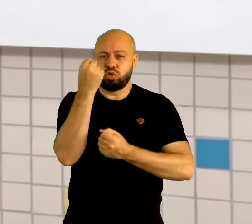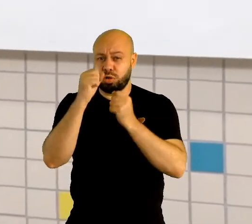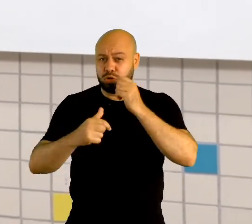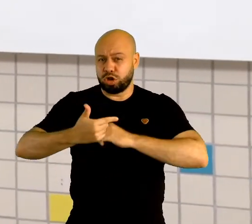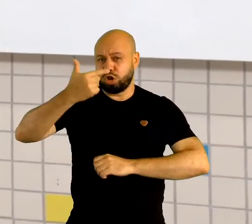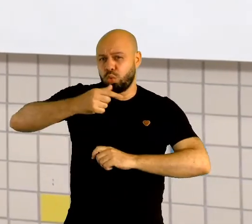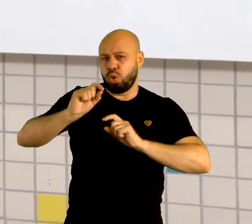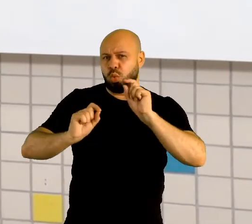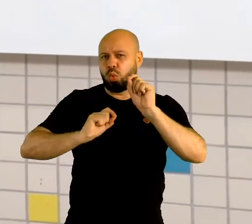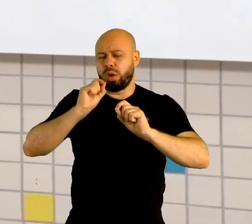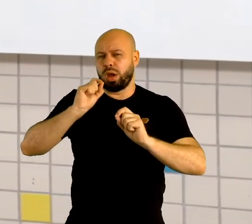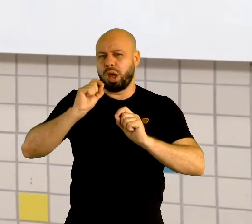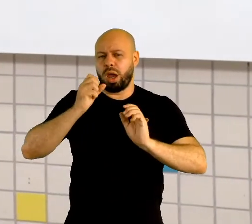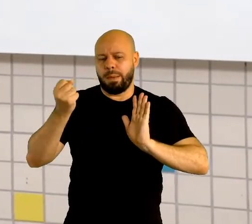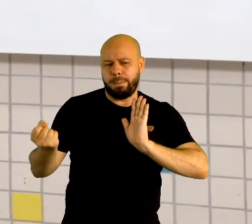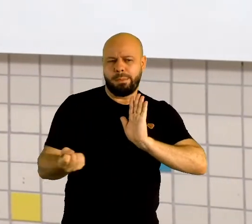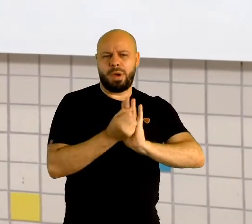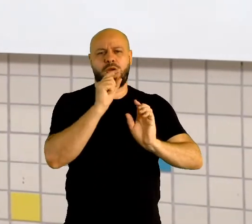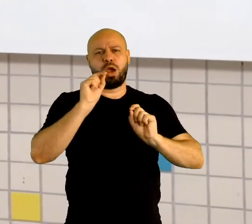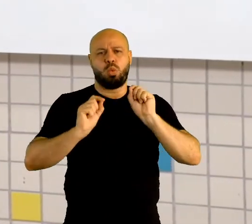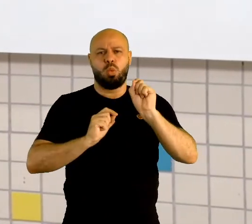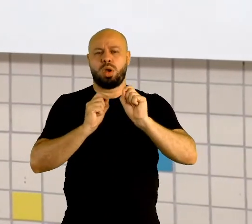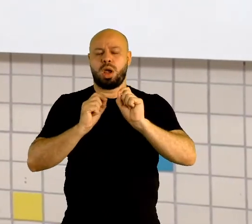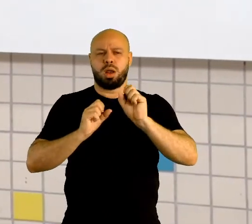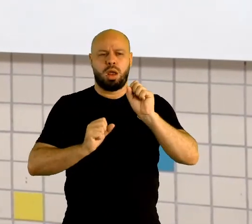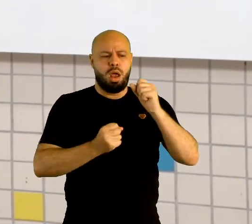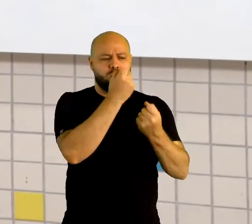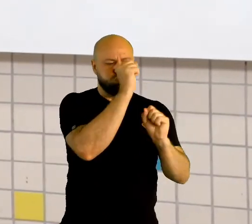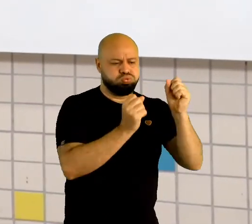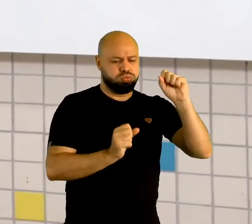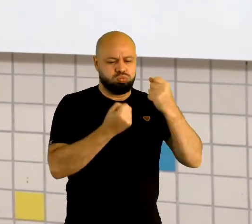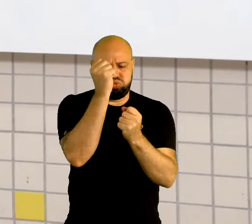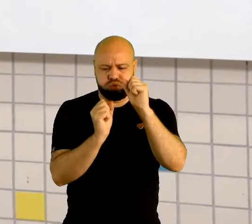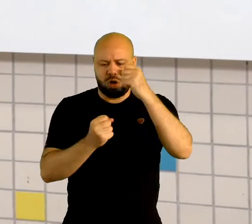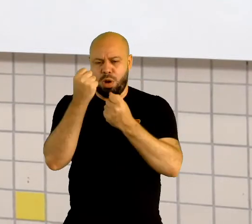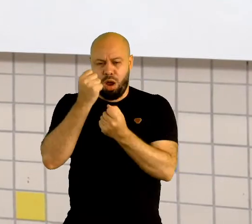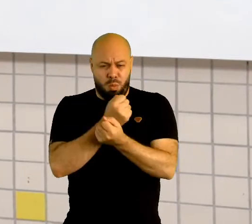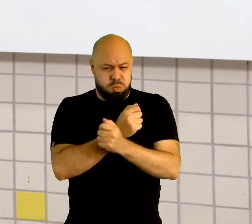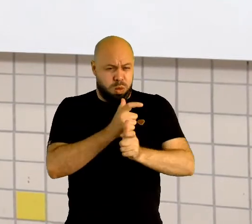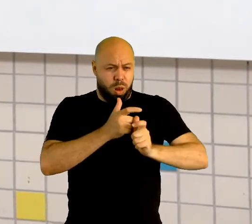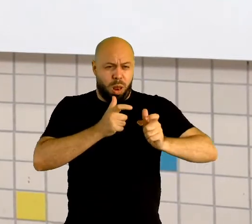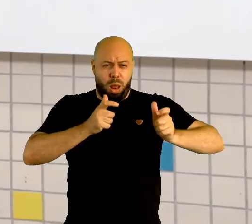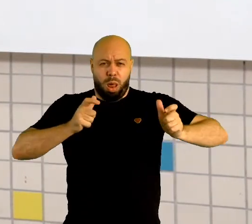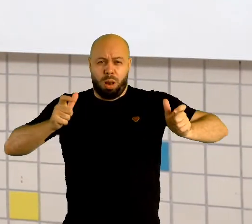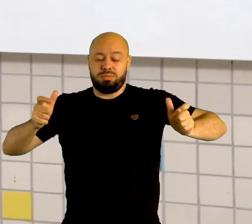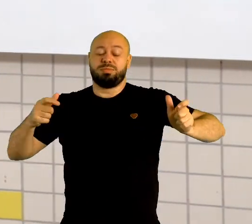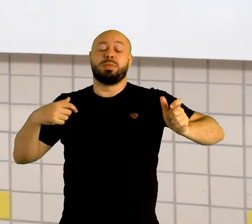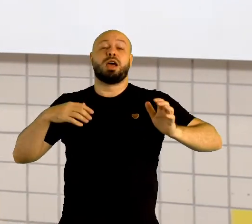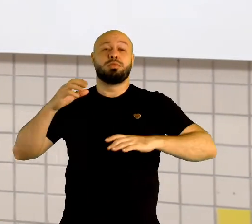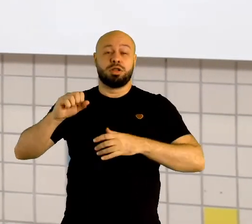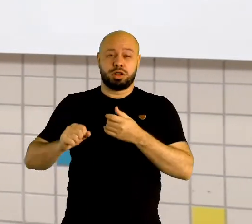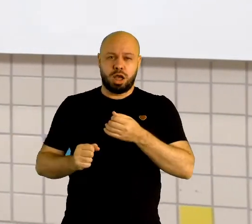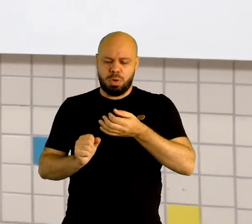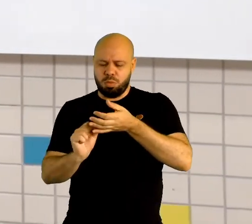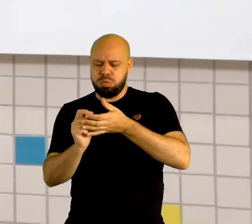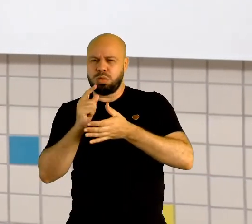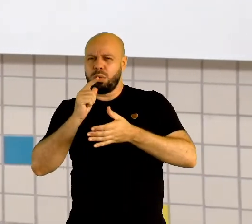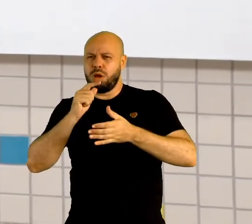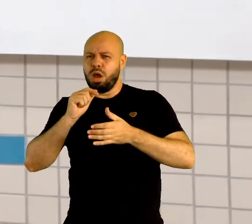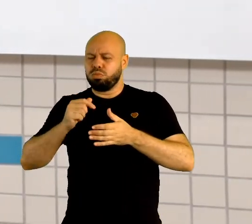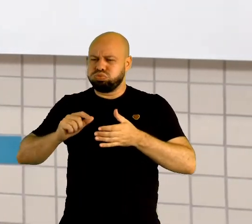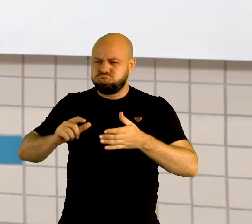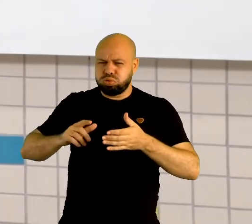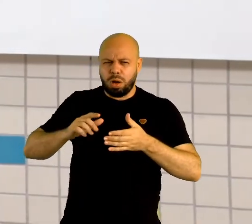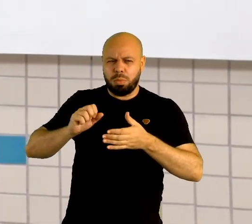marcada pelo surgimento de muitas indústrias, né? Indústria do petróleo, da siderurgia,